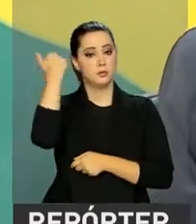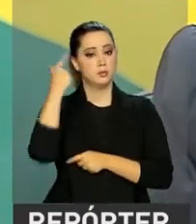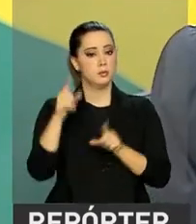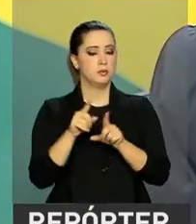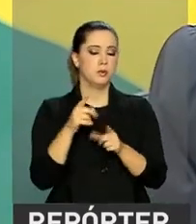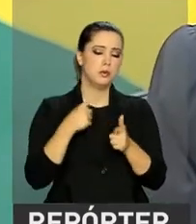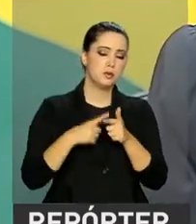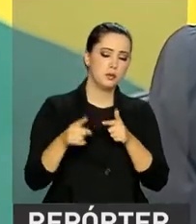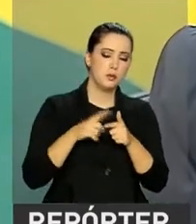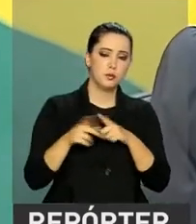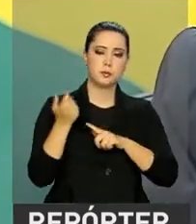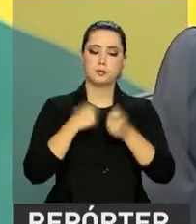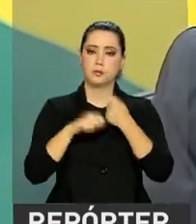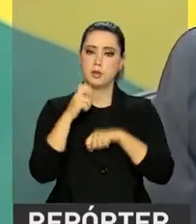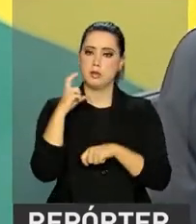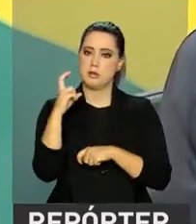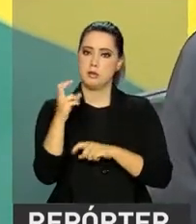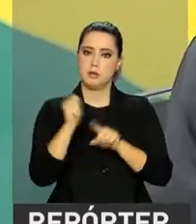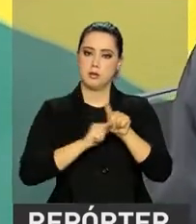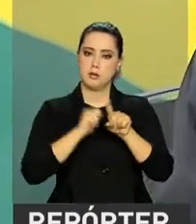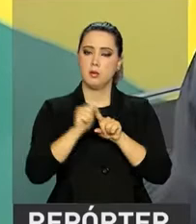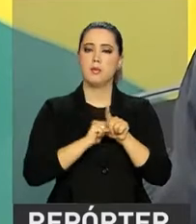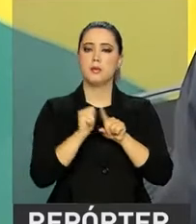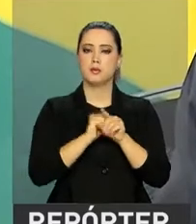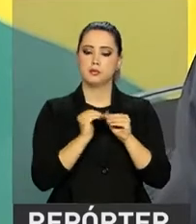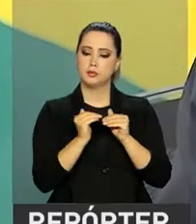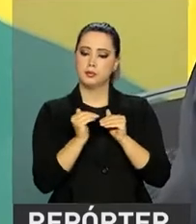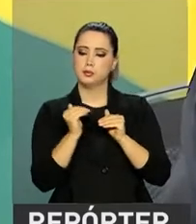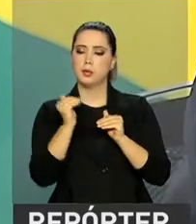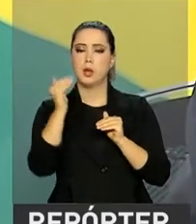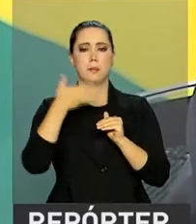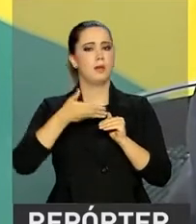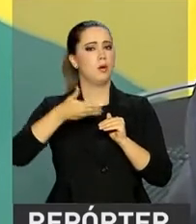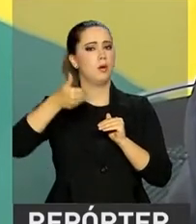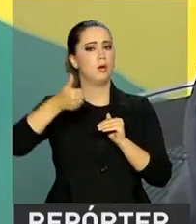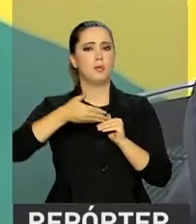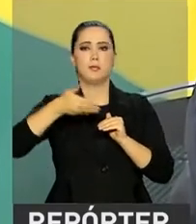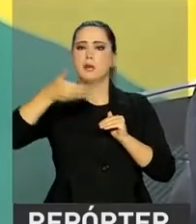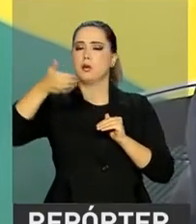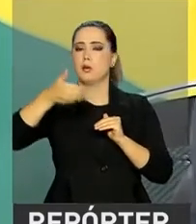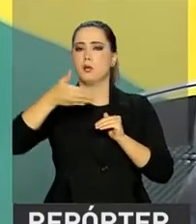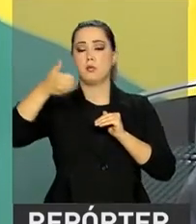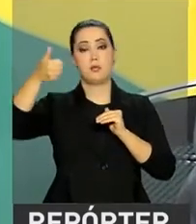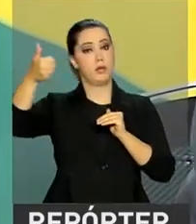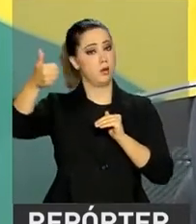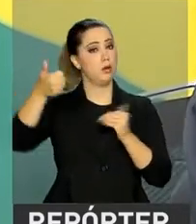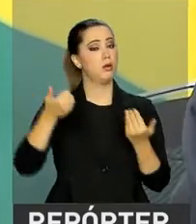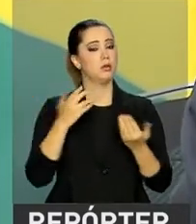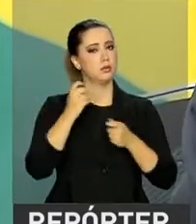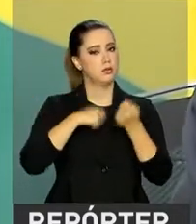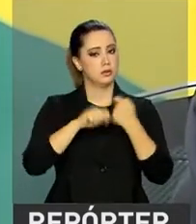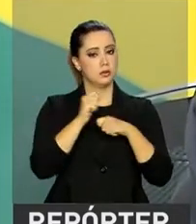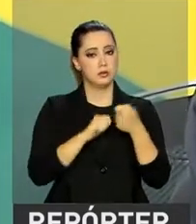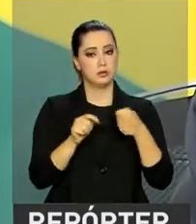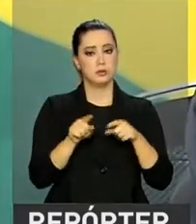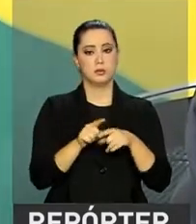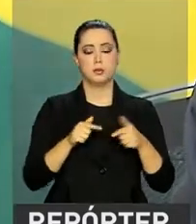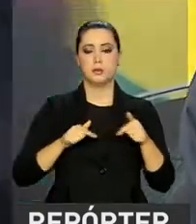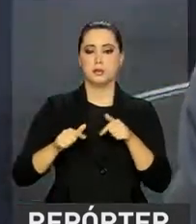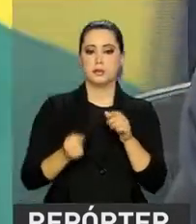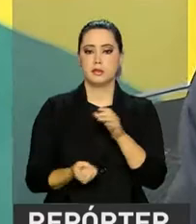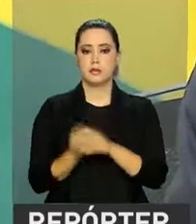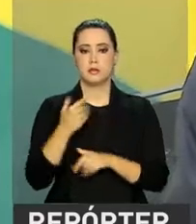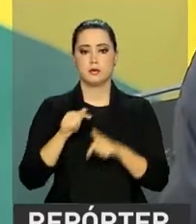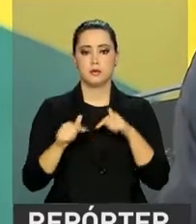você sabe que em cinco meses pra cá tem melhorado significativamente o ambiente é da economia o ambiente do emprego